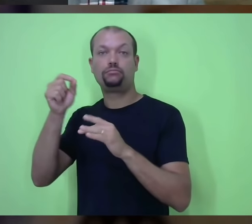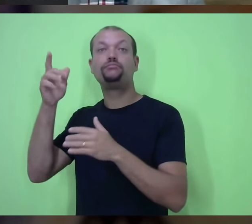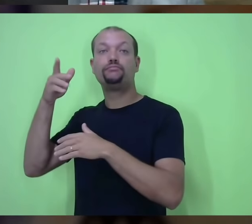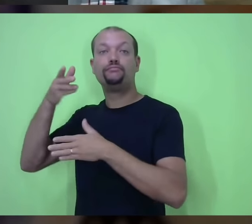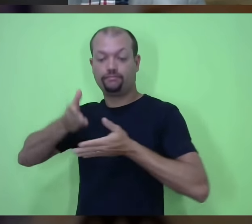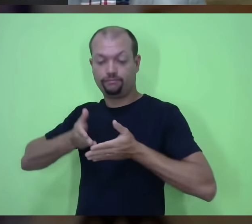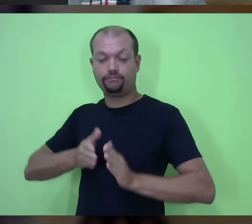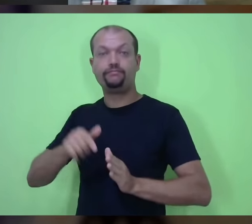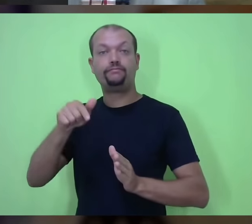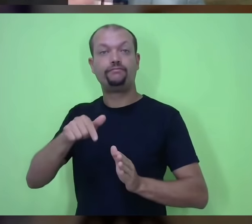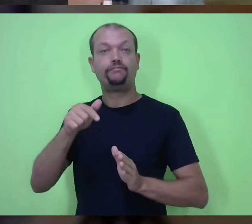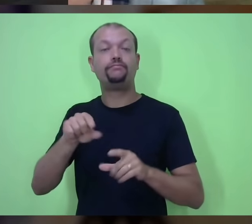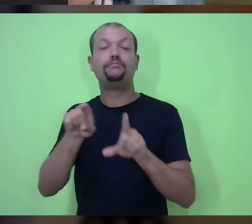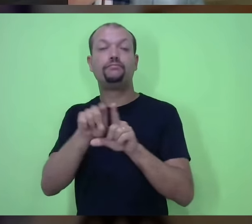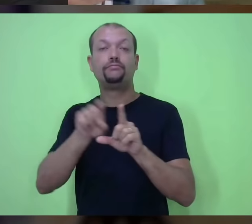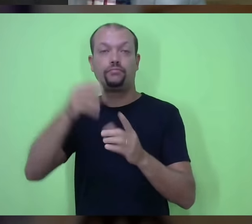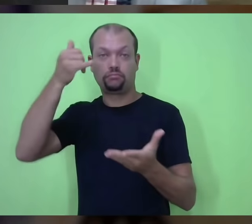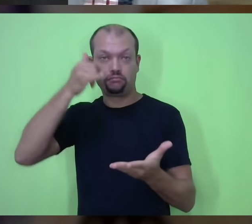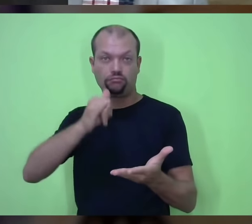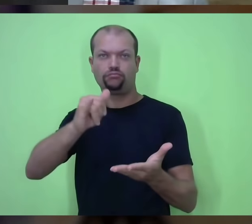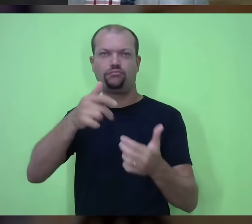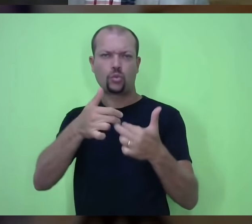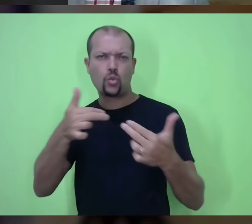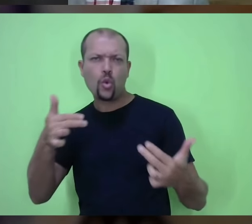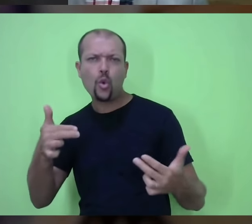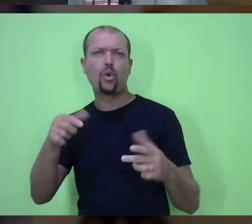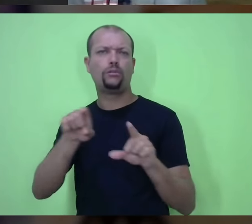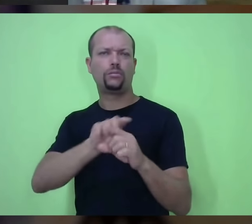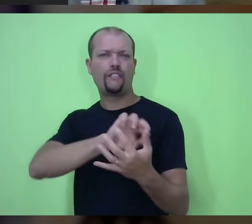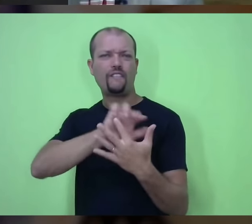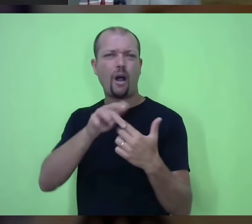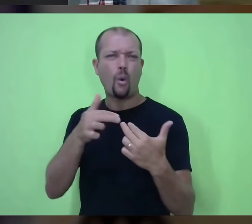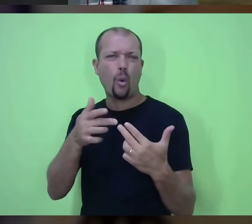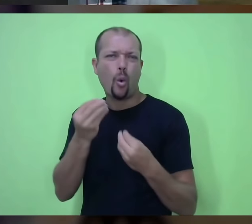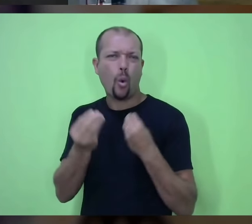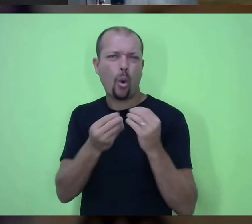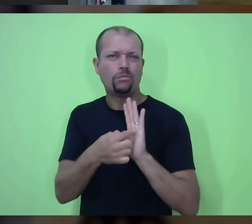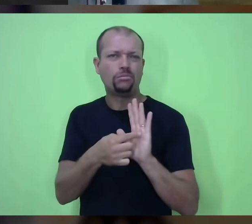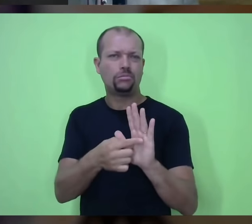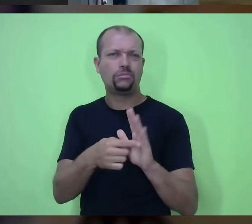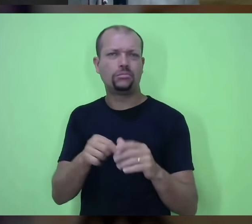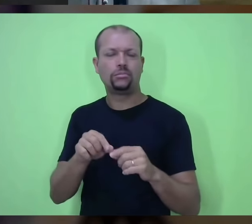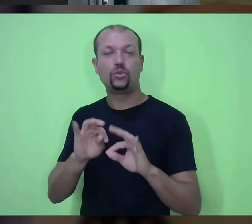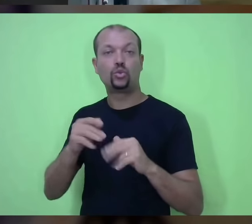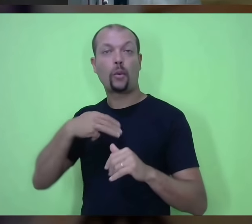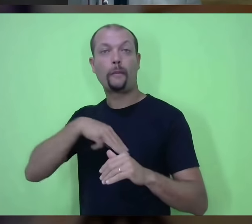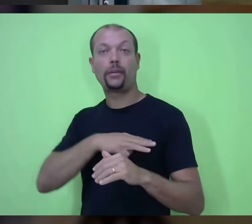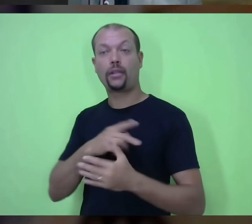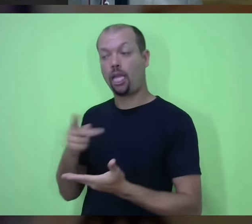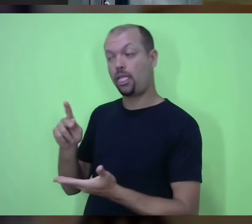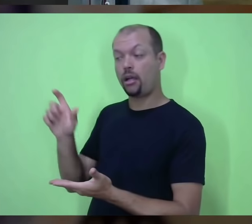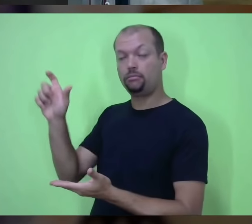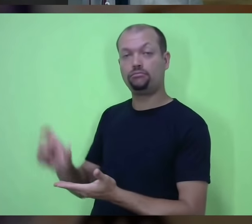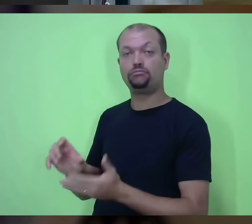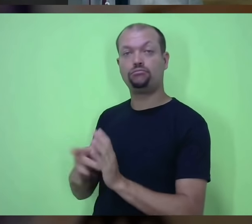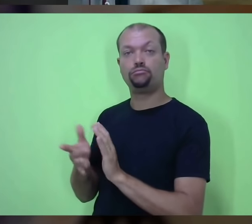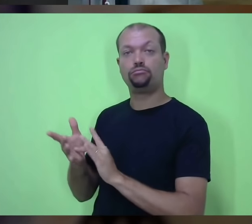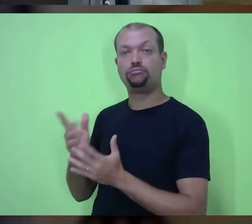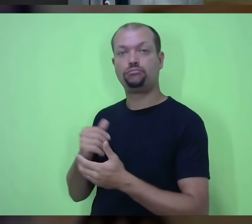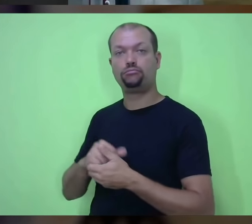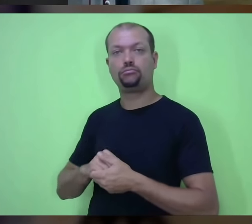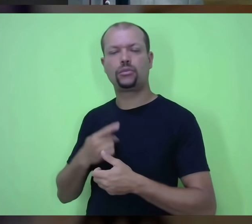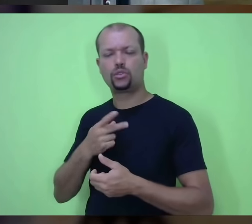enviado, tanto por sinais, quanto por prodígios, e diversas formas ao longo do seu ministério. E quando